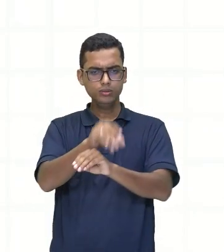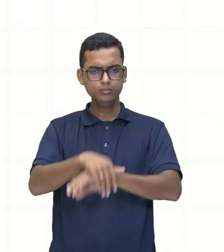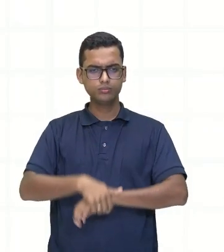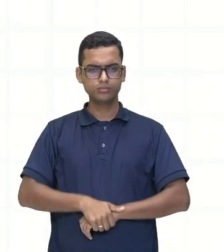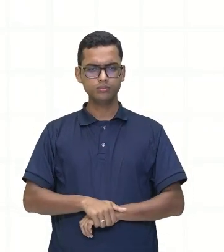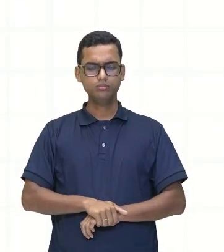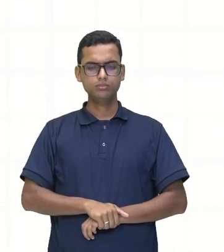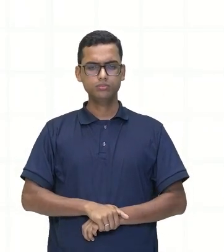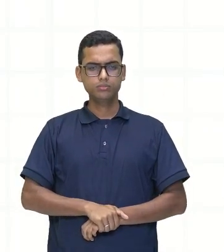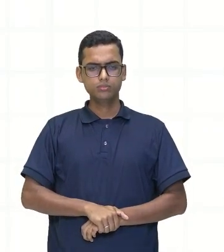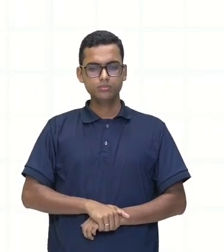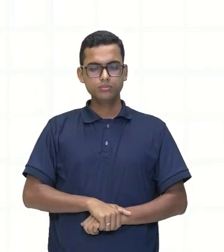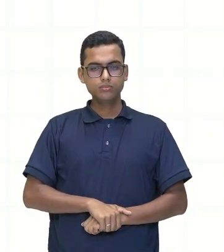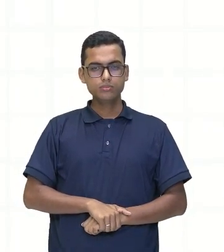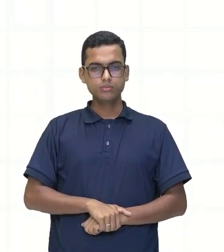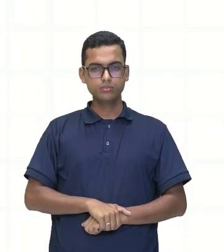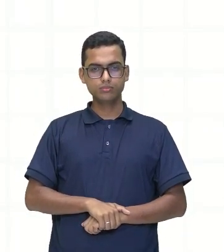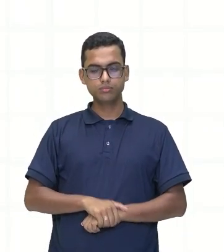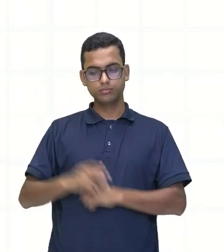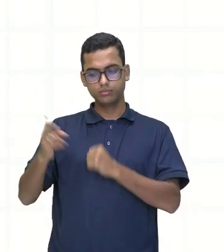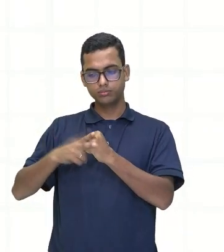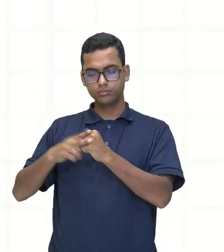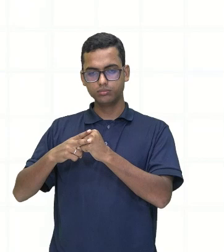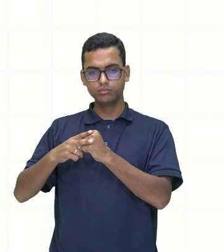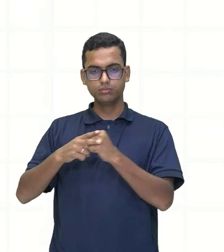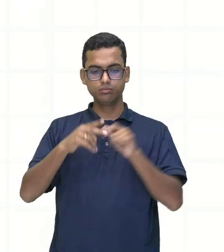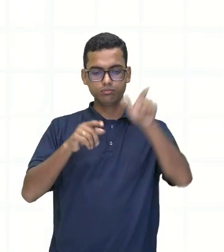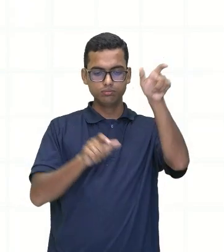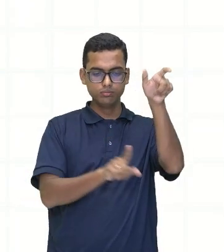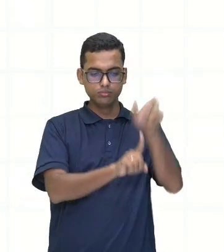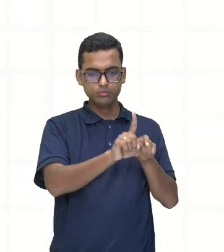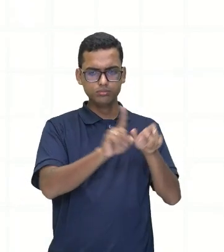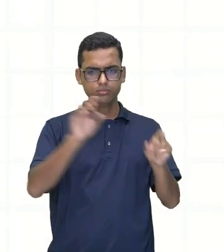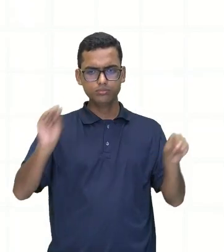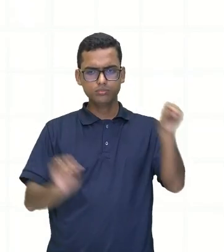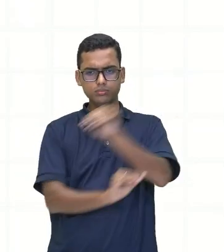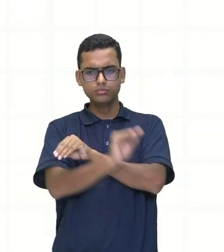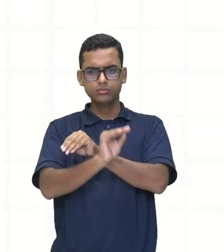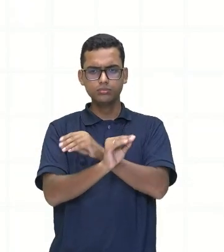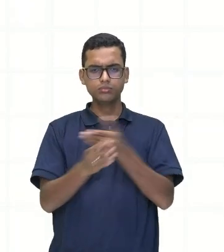sujeito e o verbo to be, ok? E agora, para a gente